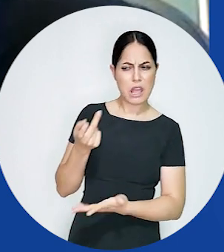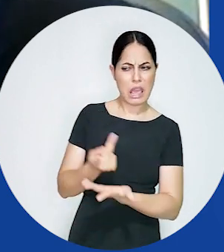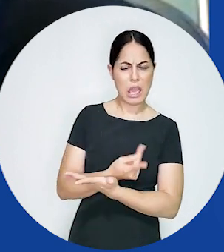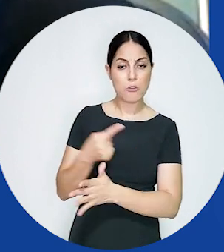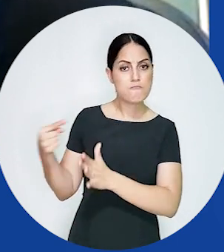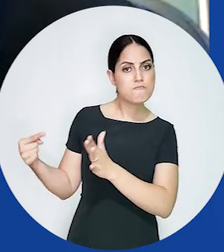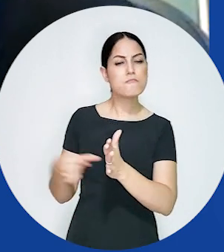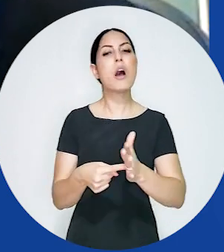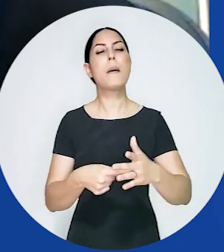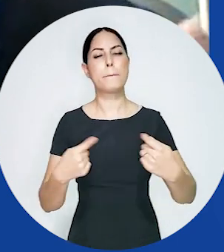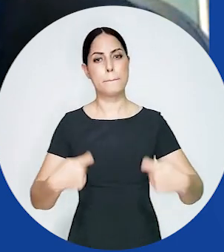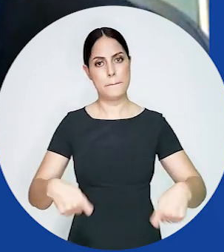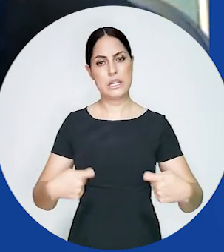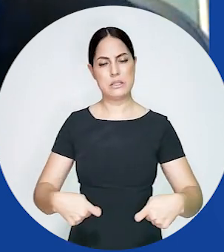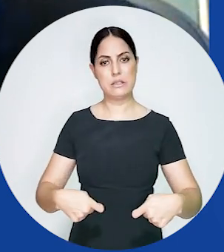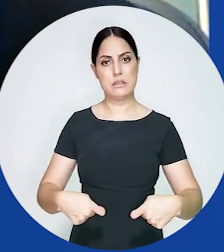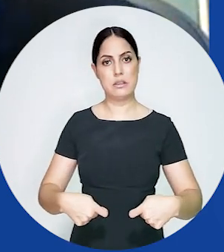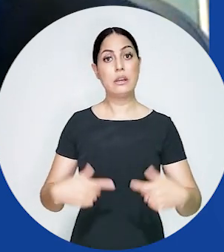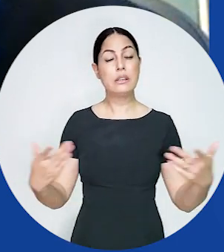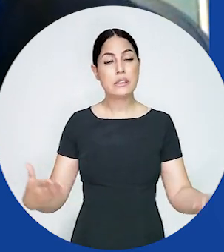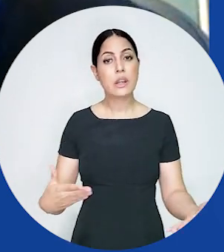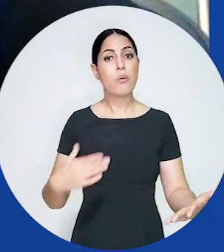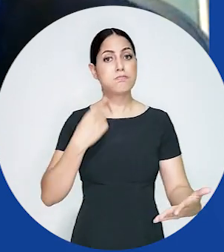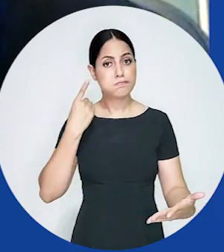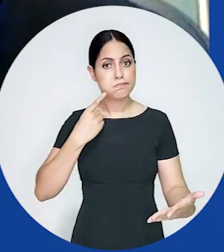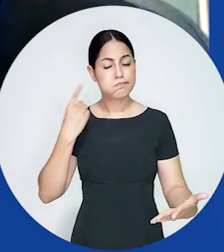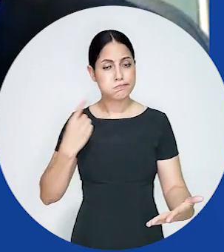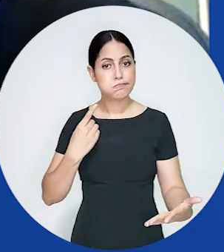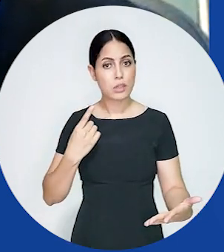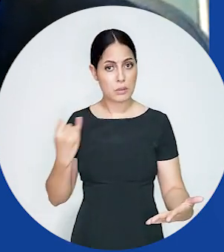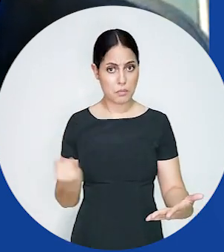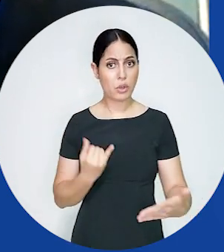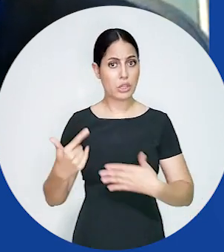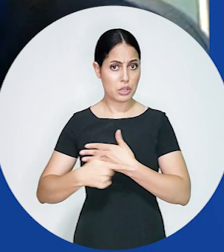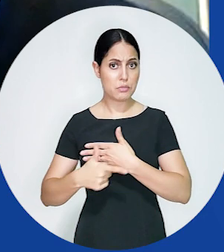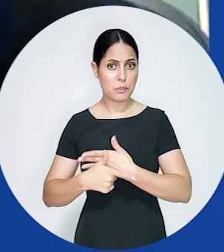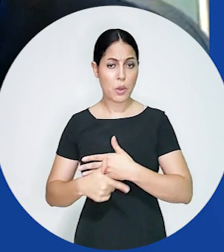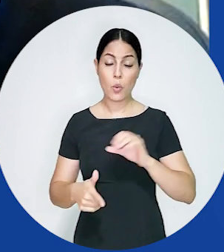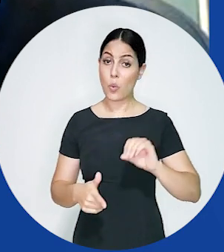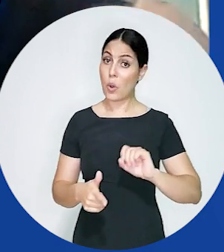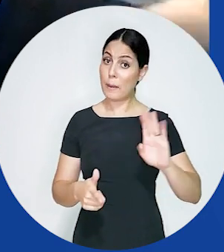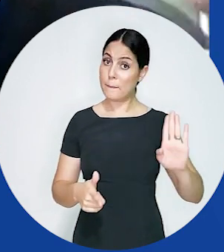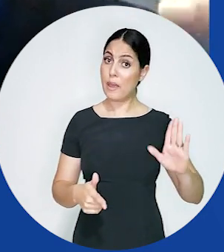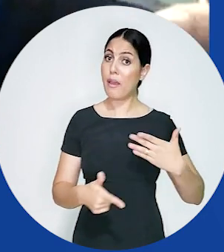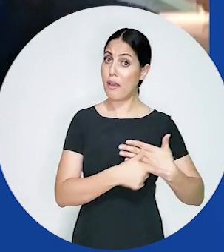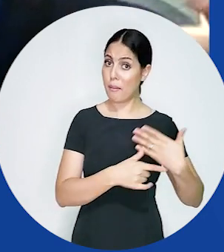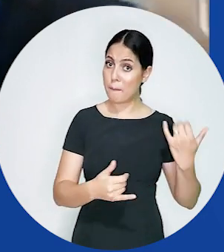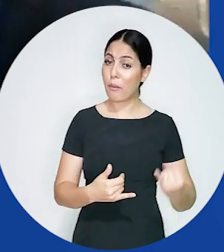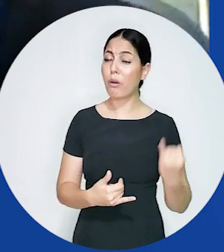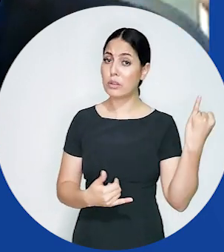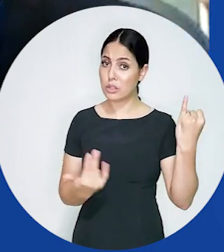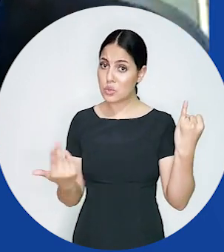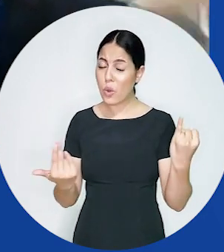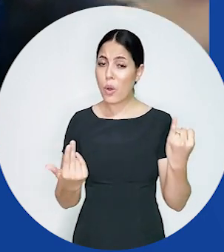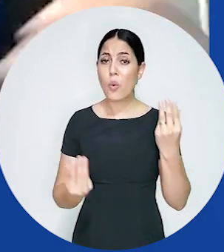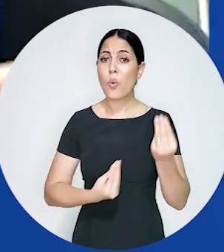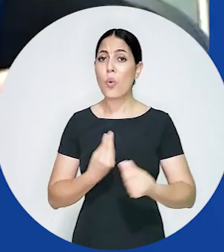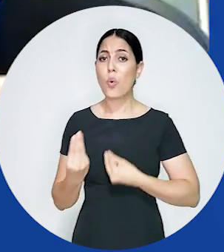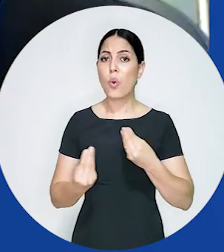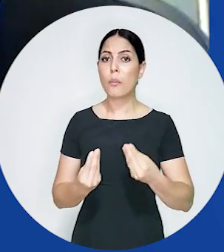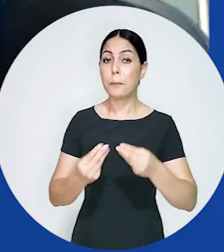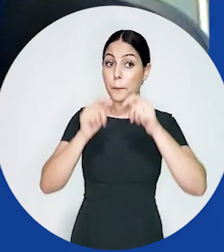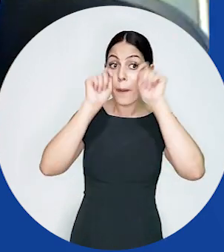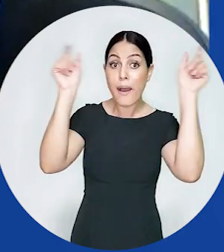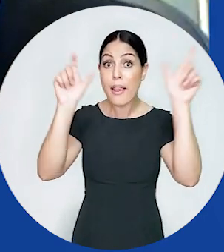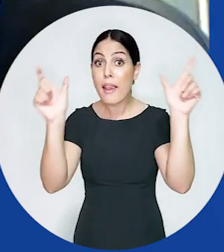deslizes. E, nessa hora, o advogado tem papel importante, a OAB também, que é alerta, né? Chama a atenção.